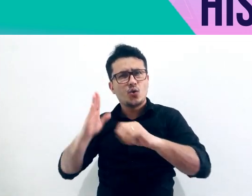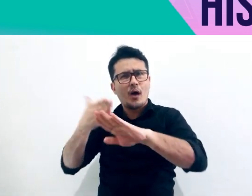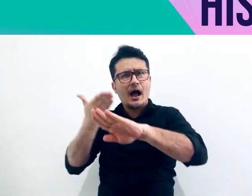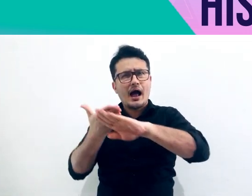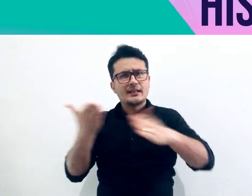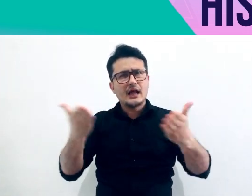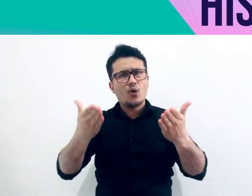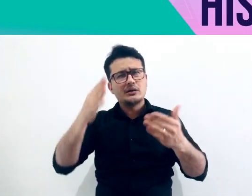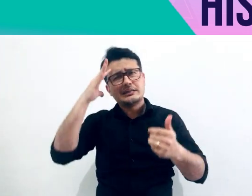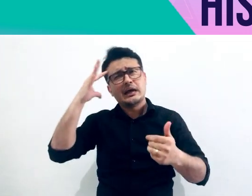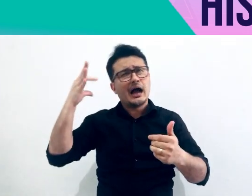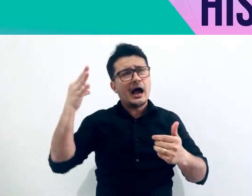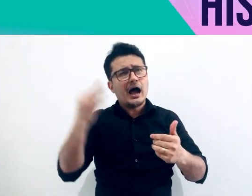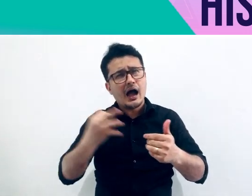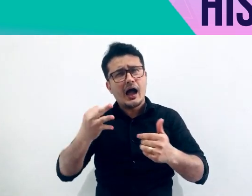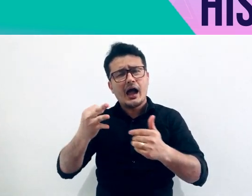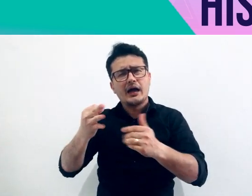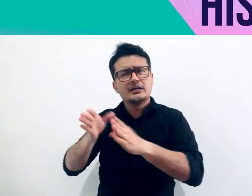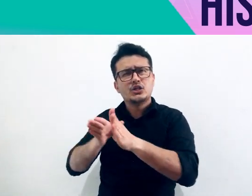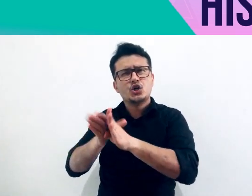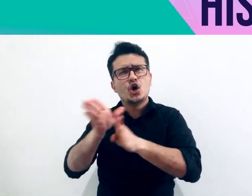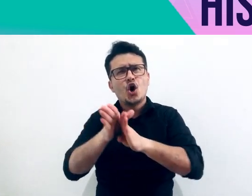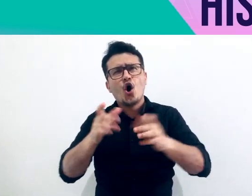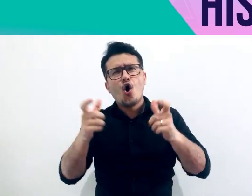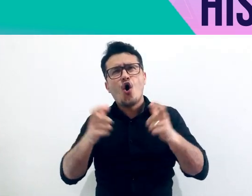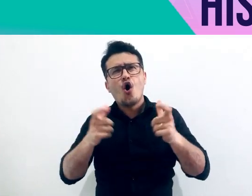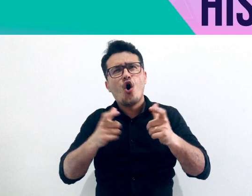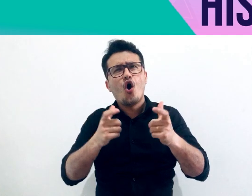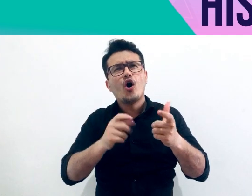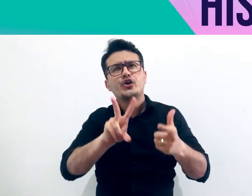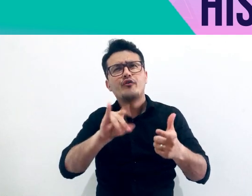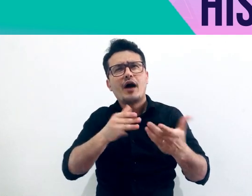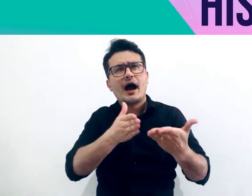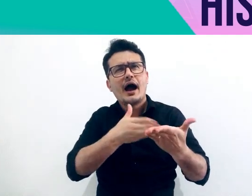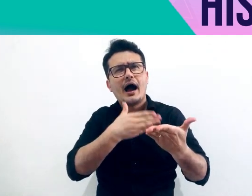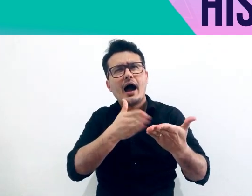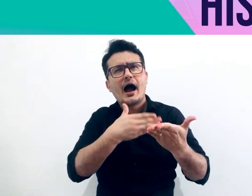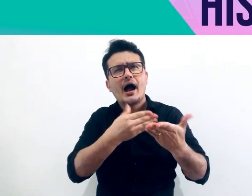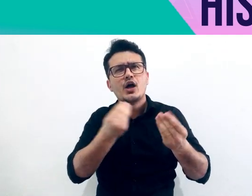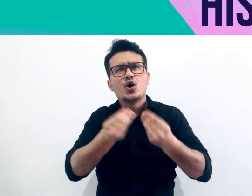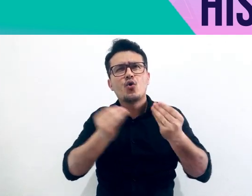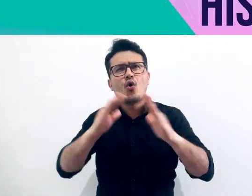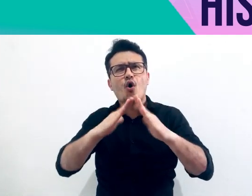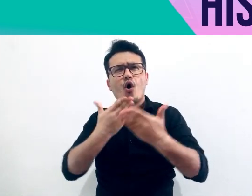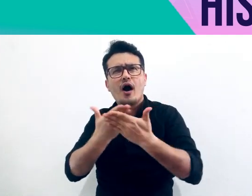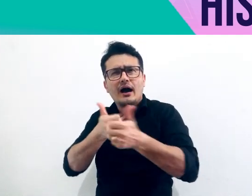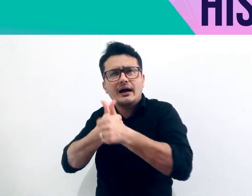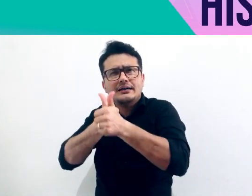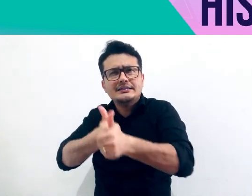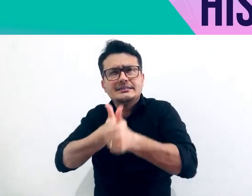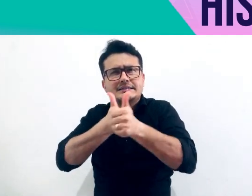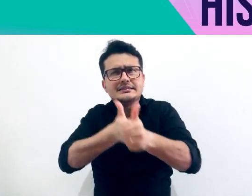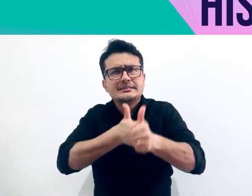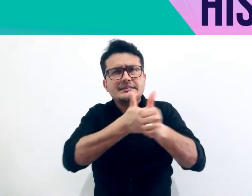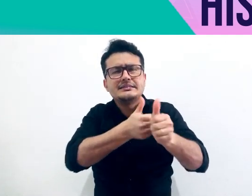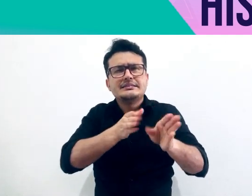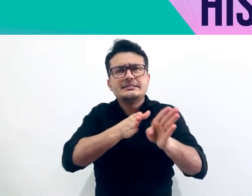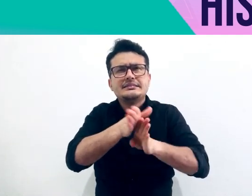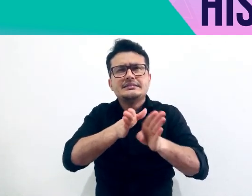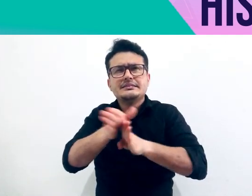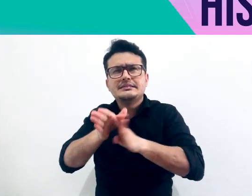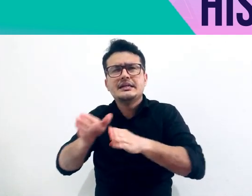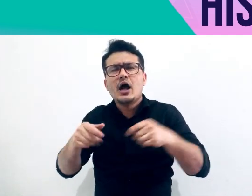educacional especializado em nosso país até hoje. Essa compreensão nos orienta a onde consultar, como as redes de ensino